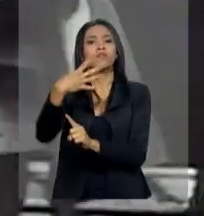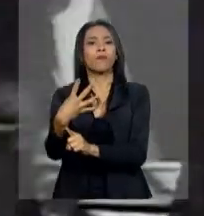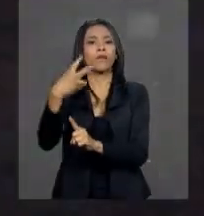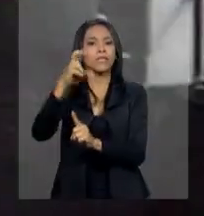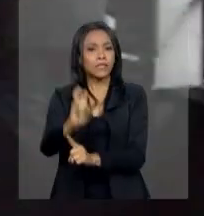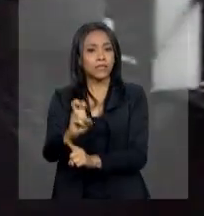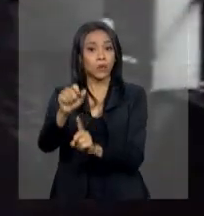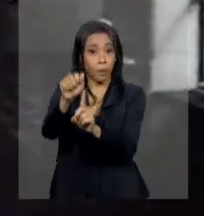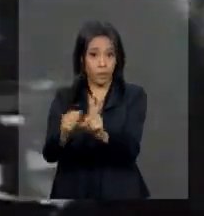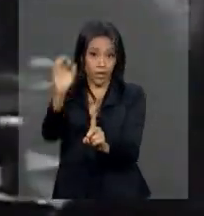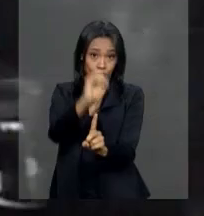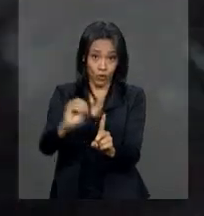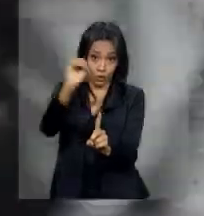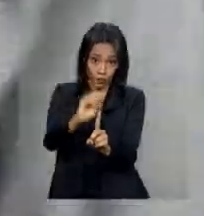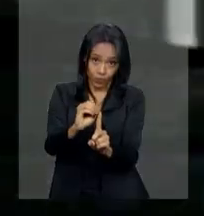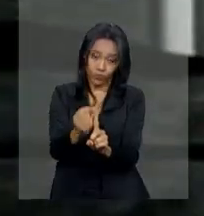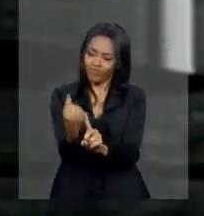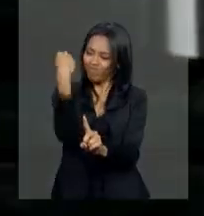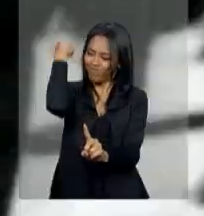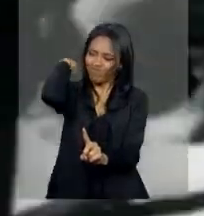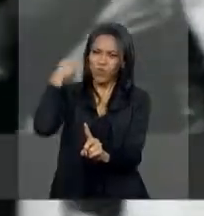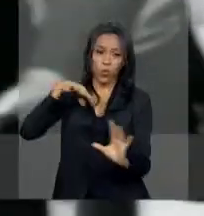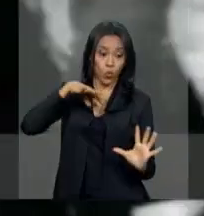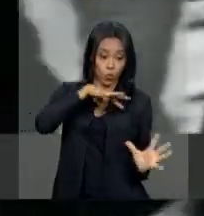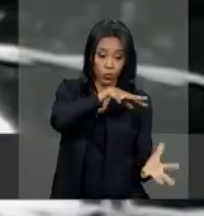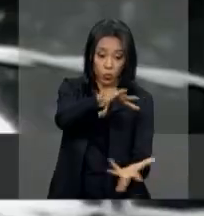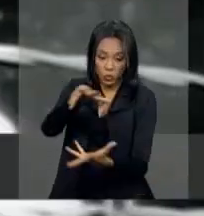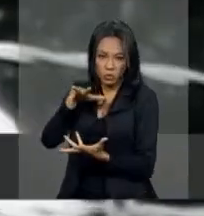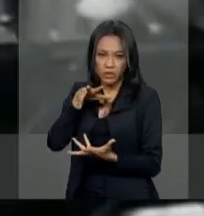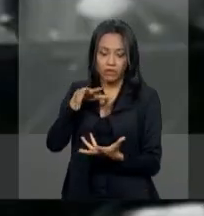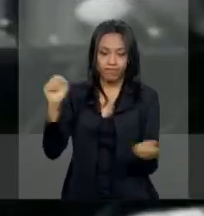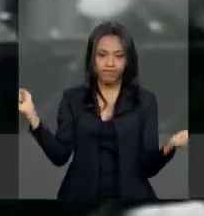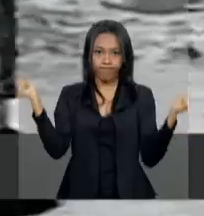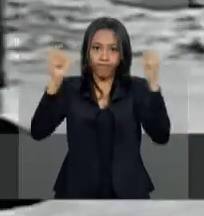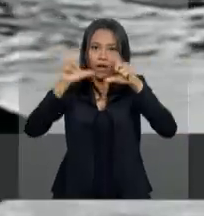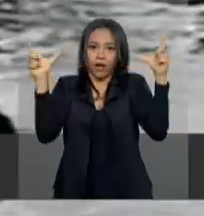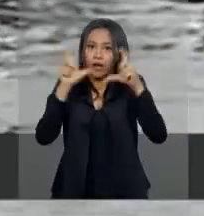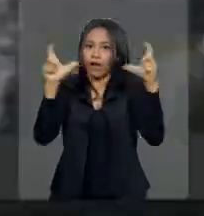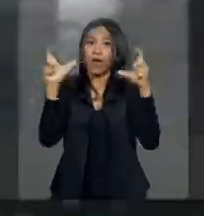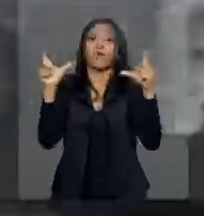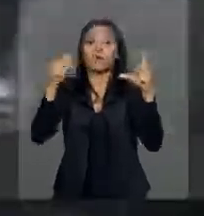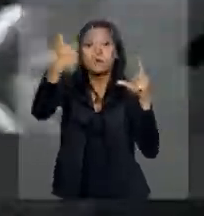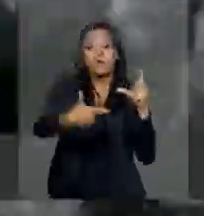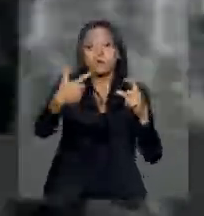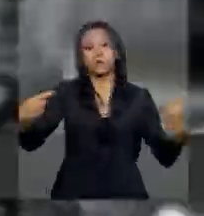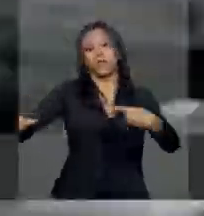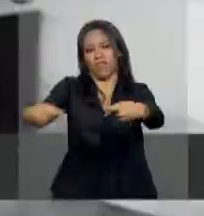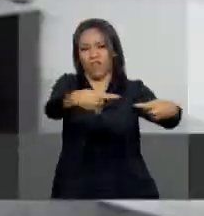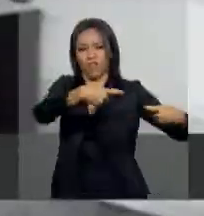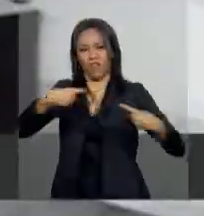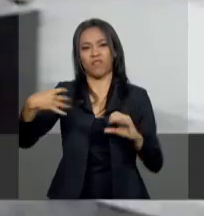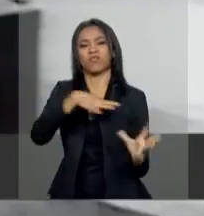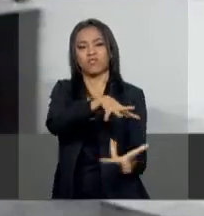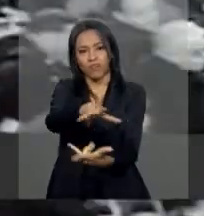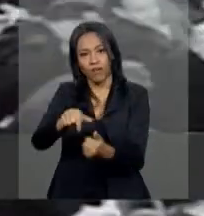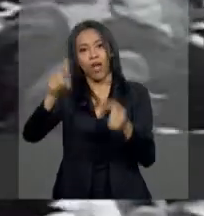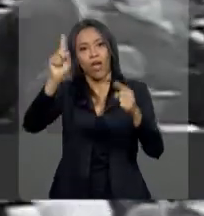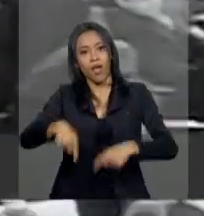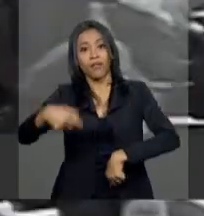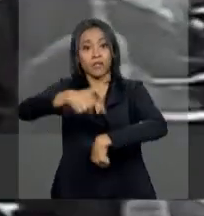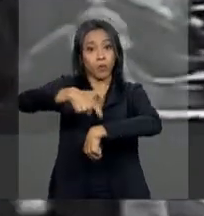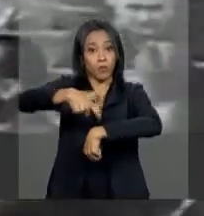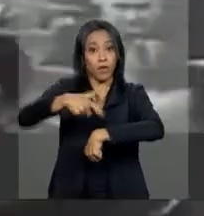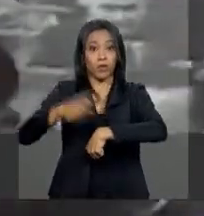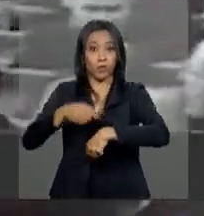1945, outubro de 45. O mundo ainda em choque com o horror da Segunda Guerra Mundial. Foi neste momento que